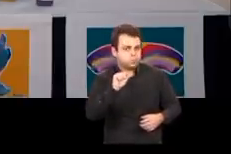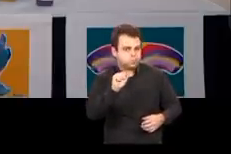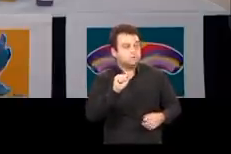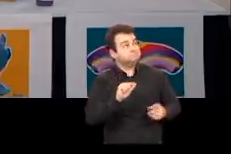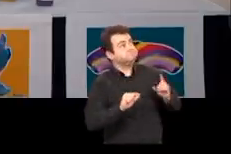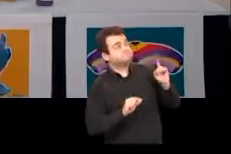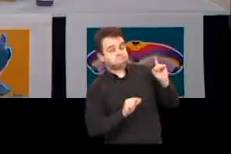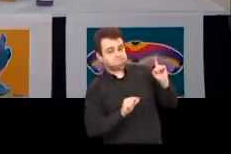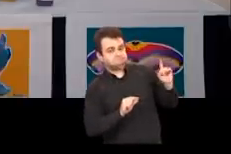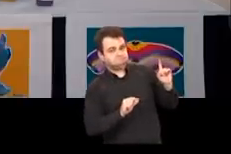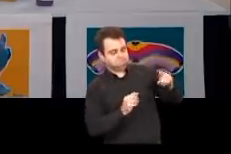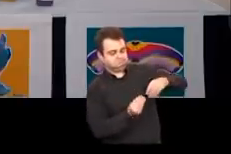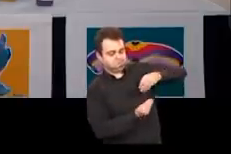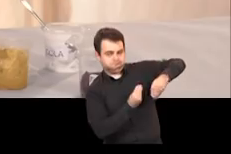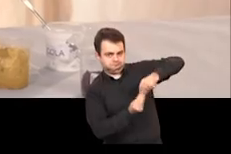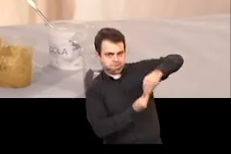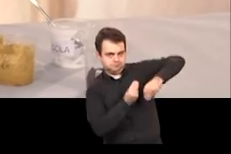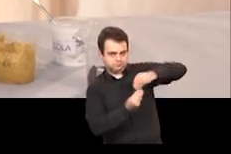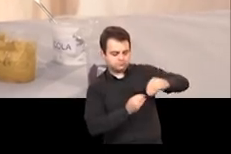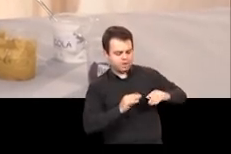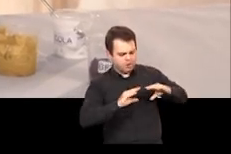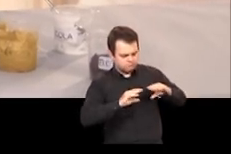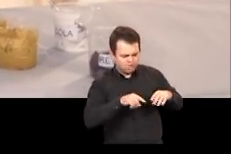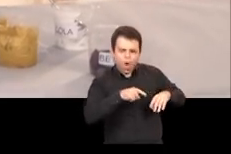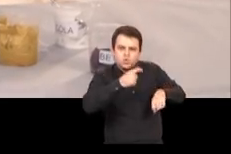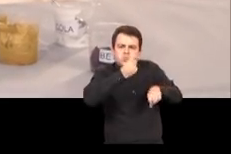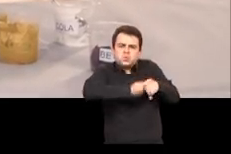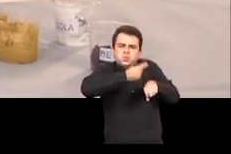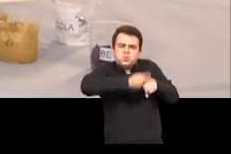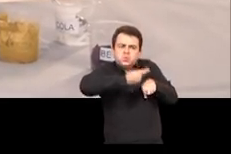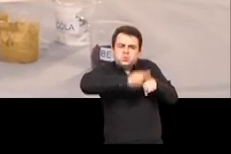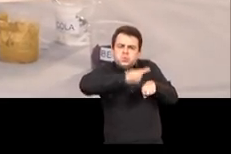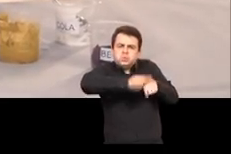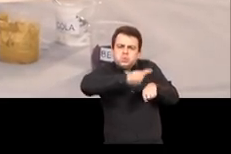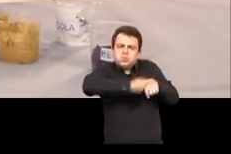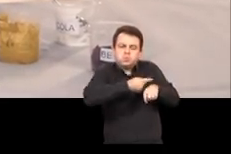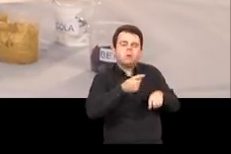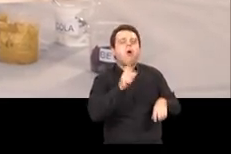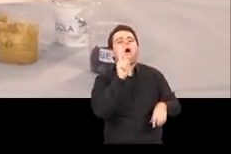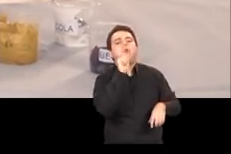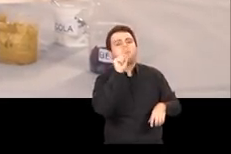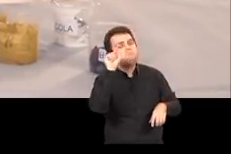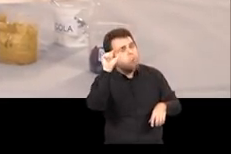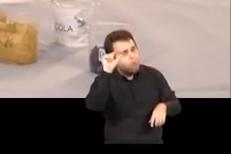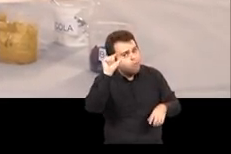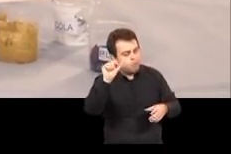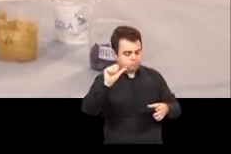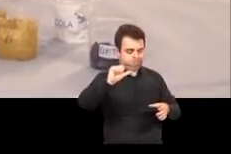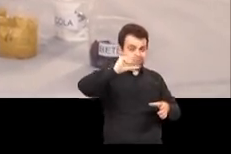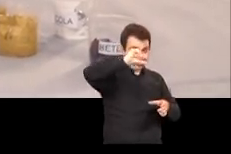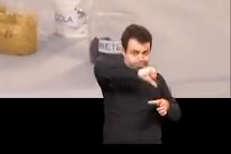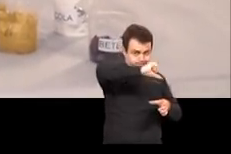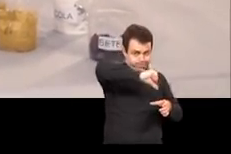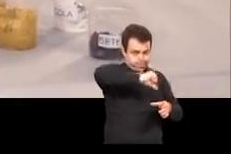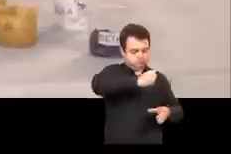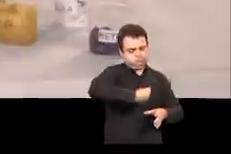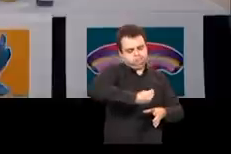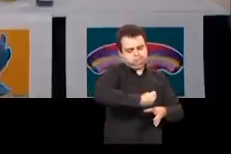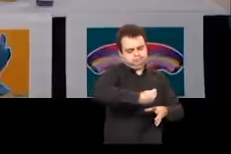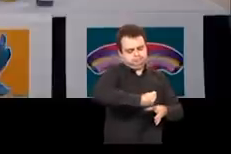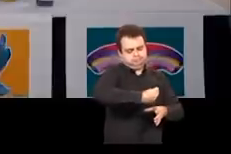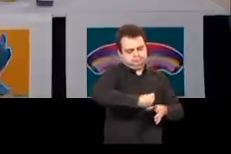Se você perceber que está muito consistente, você coloca um pouco mais de água e deixa na textura que você desejar.